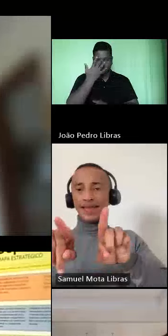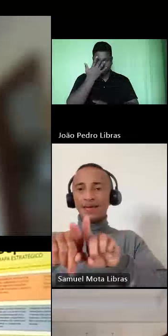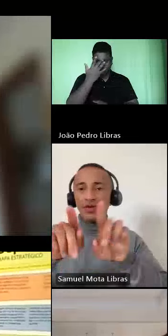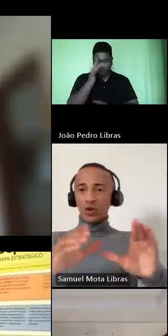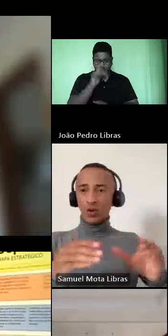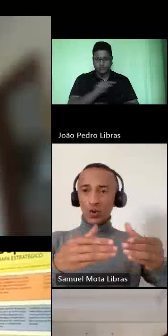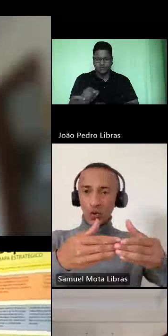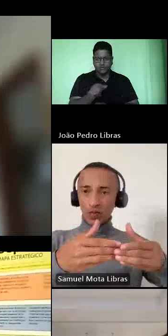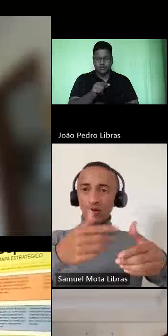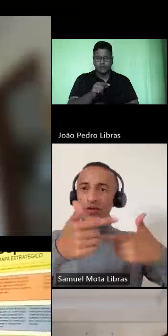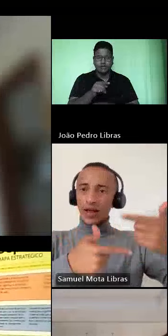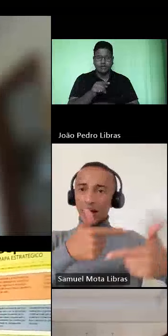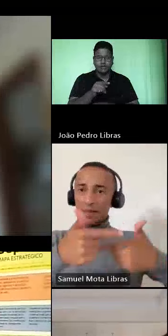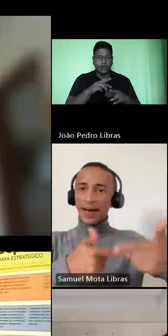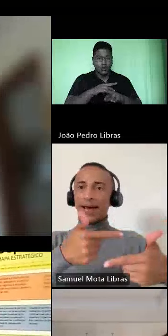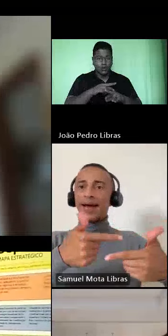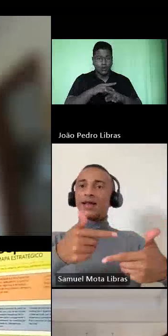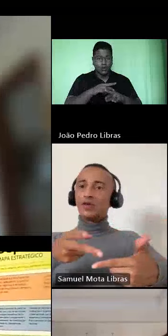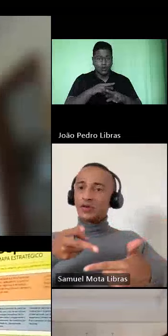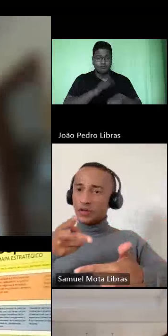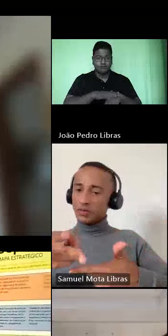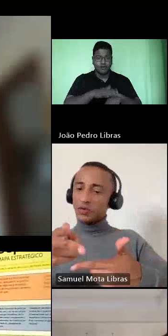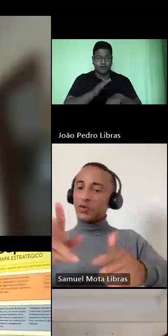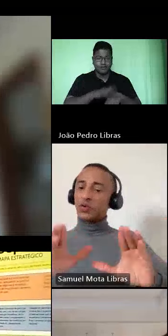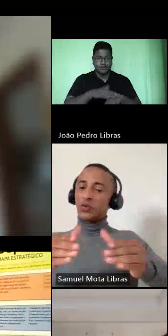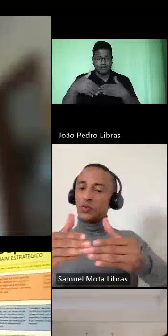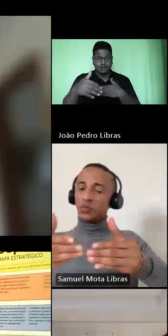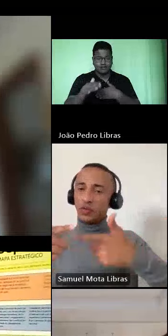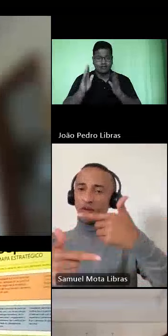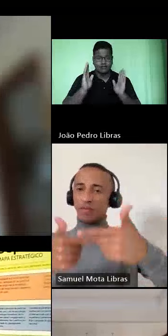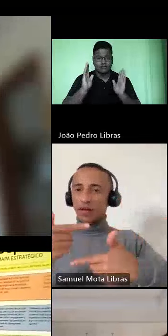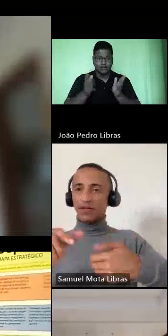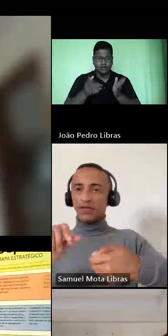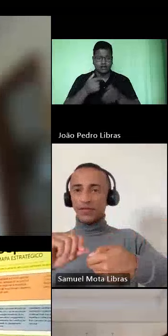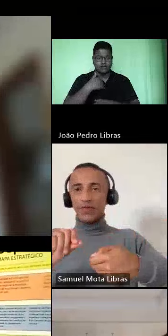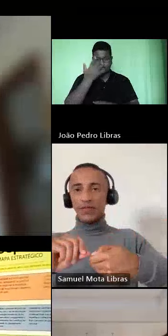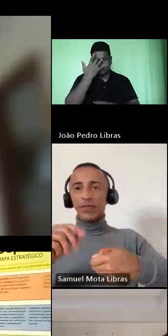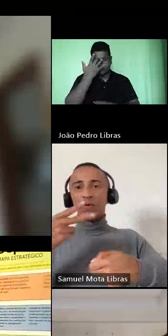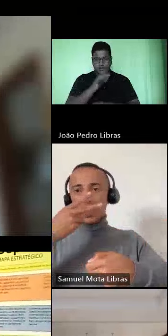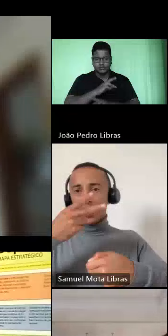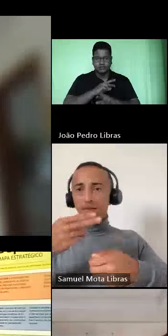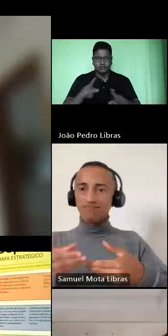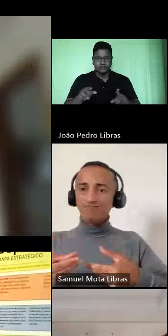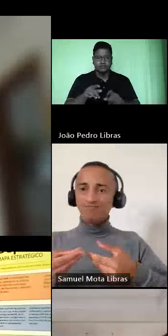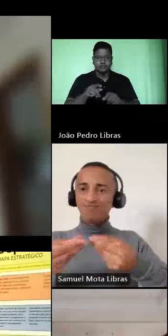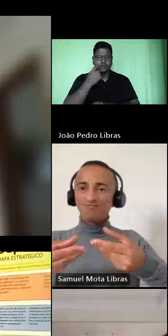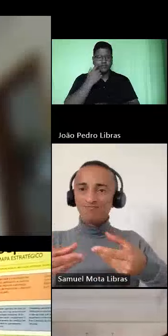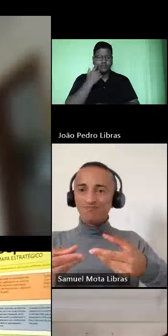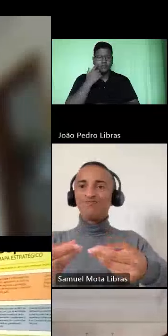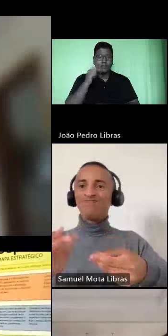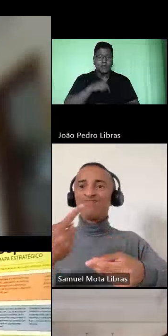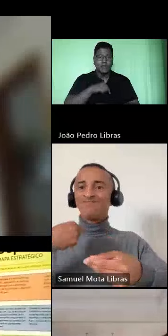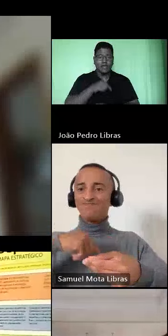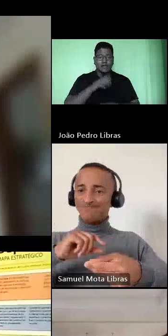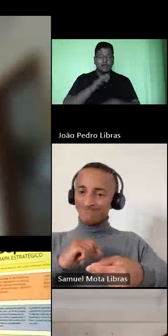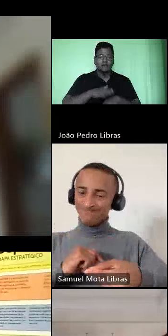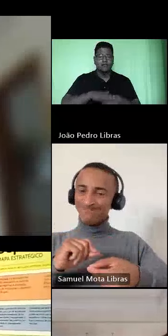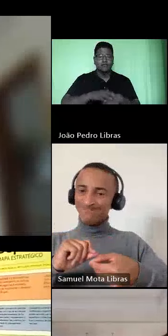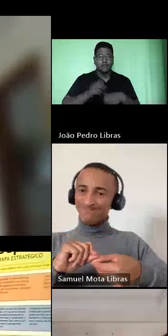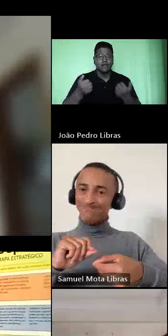fruto do que a equipe vem fazendo e e eu acho que as entregas que a gente tem tem né tem feito enquanto